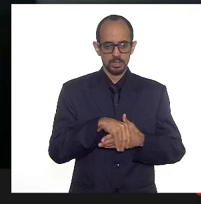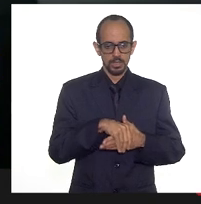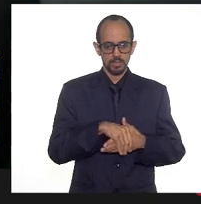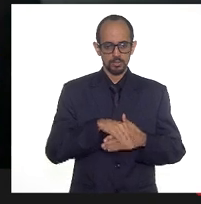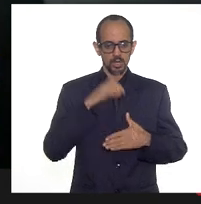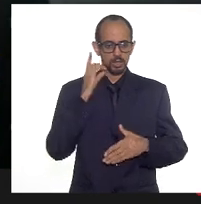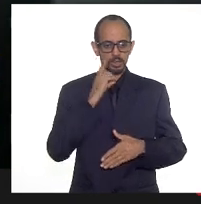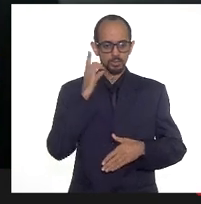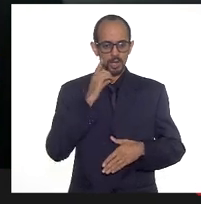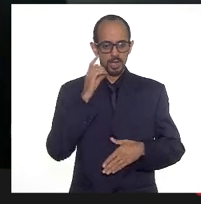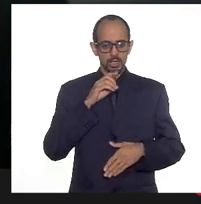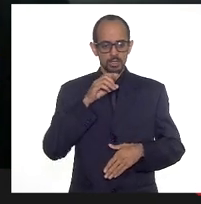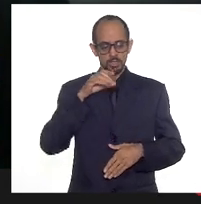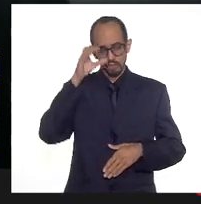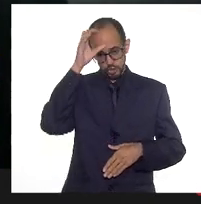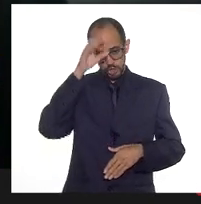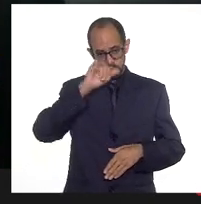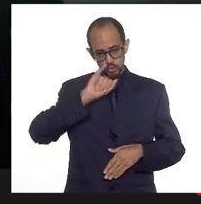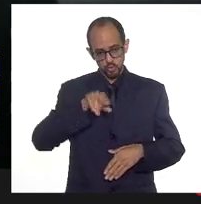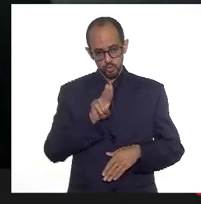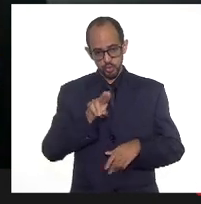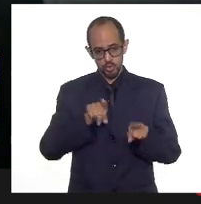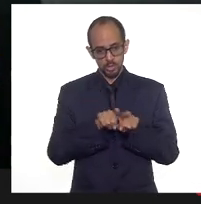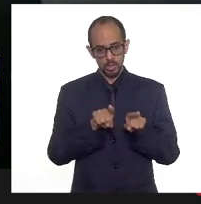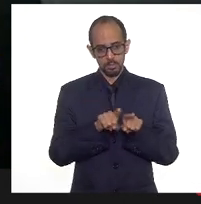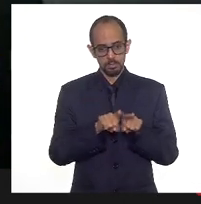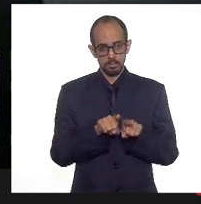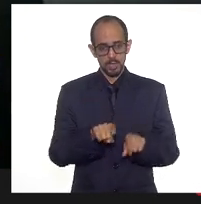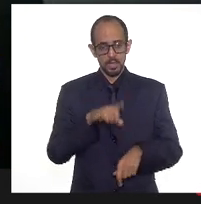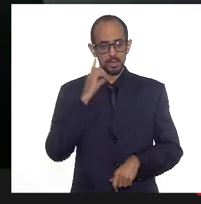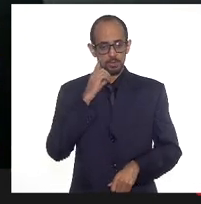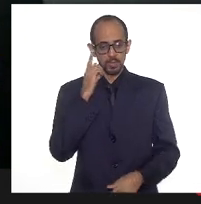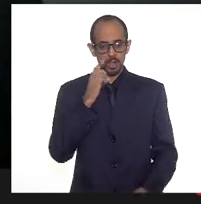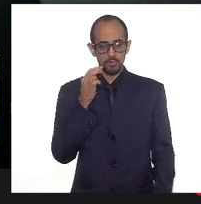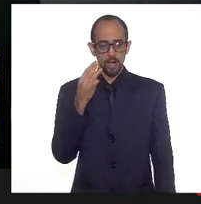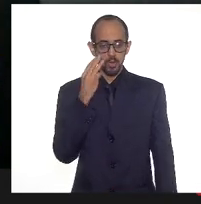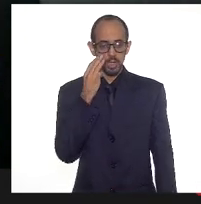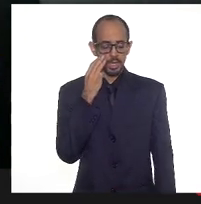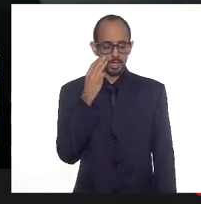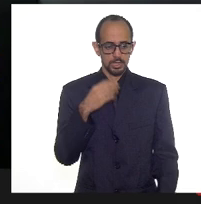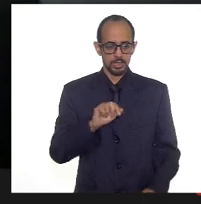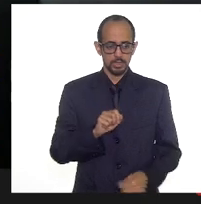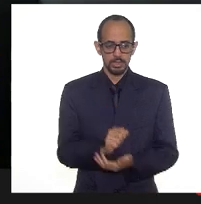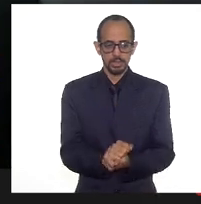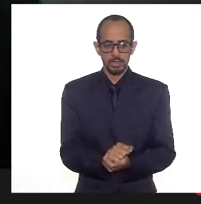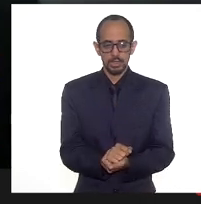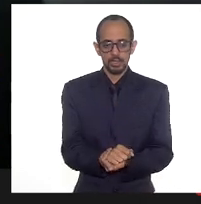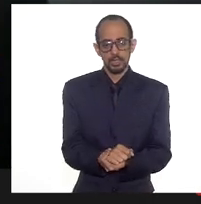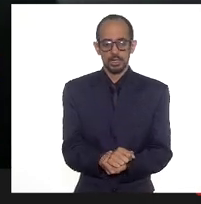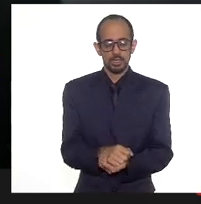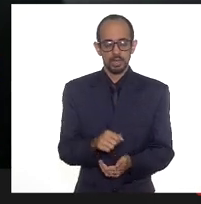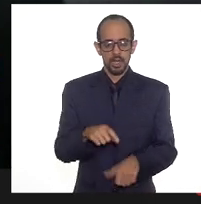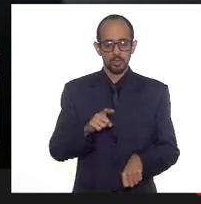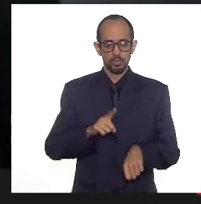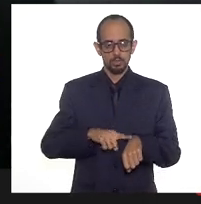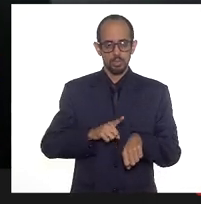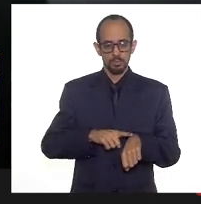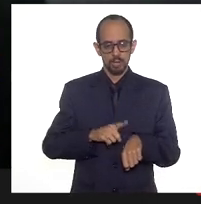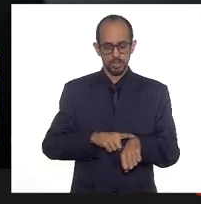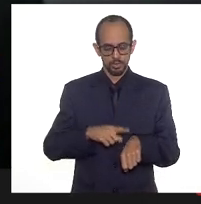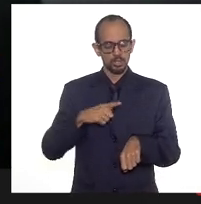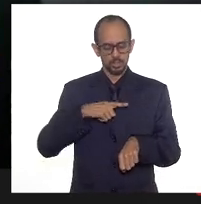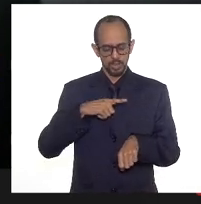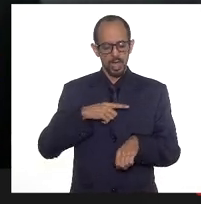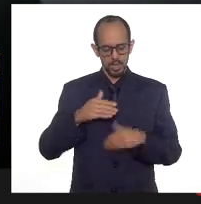do deputado Valdeque Carneiro. E ainda está em período de prazo